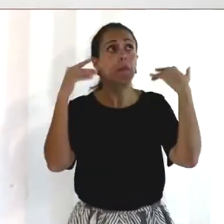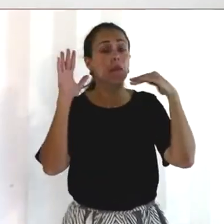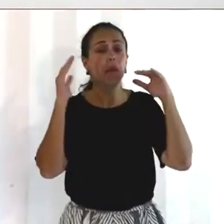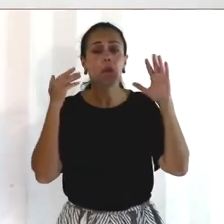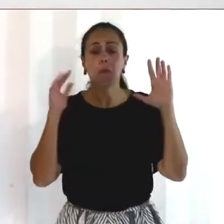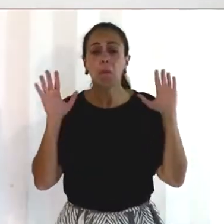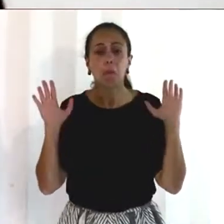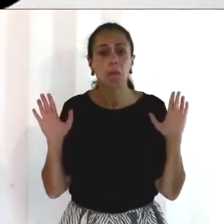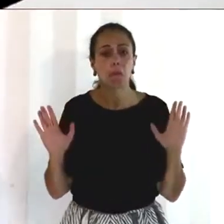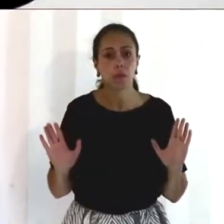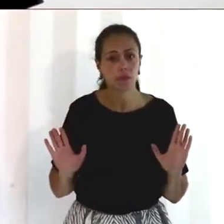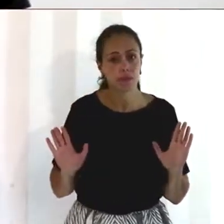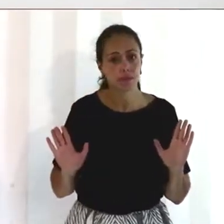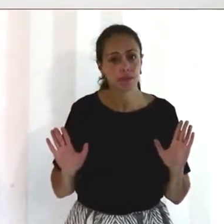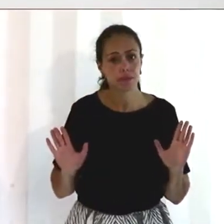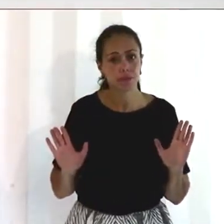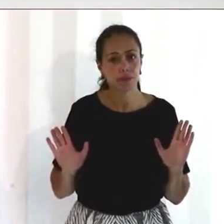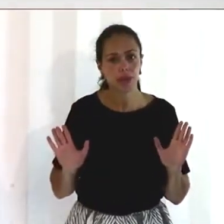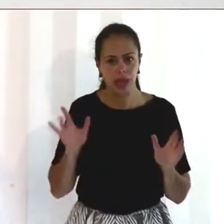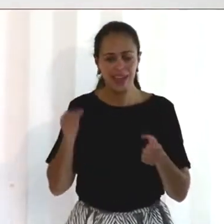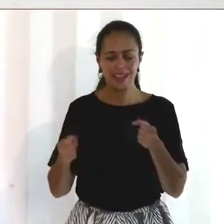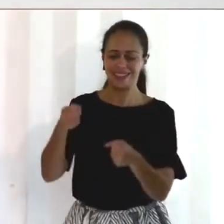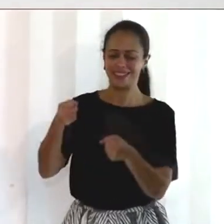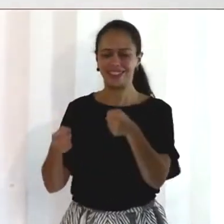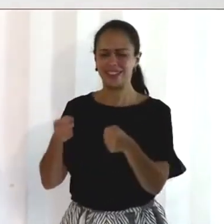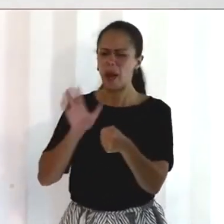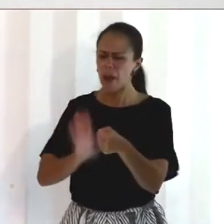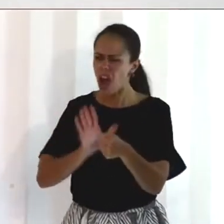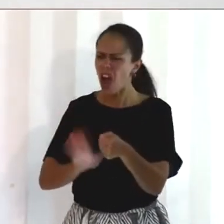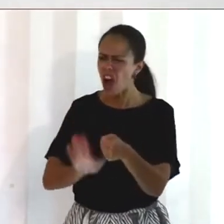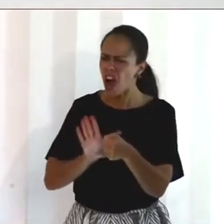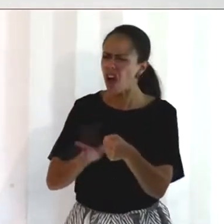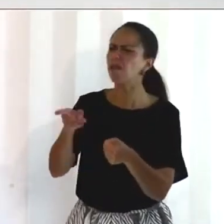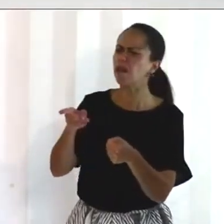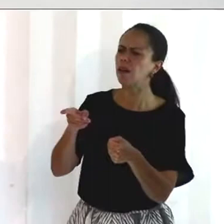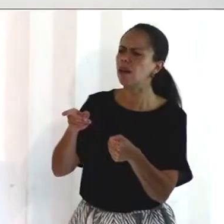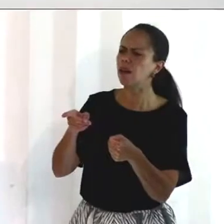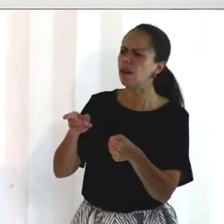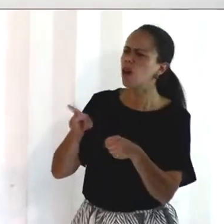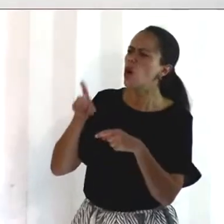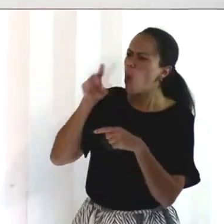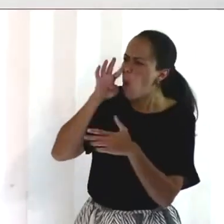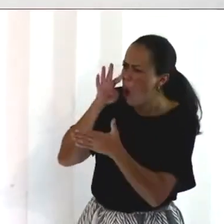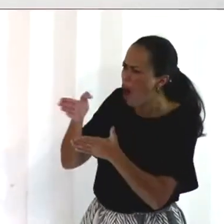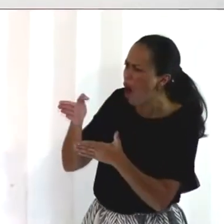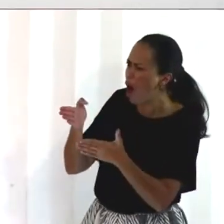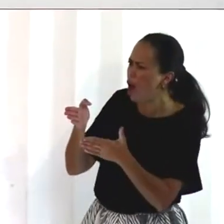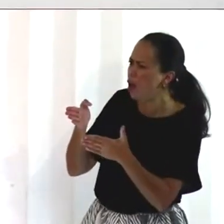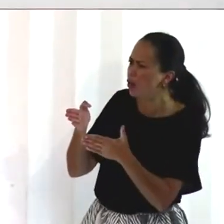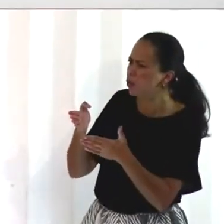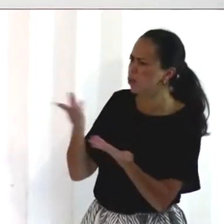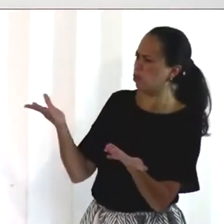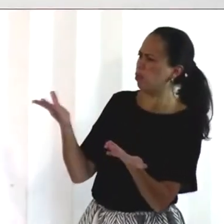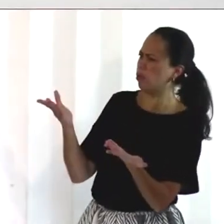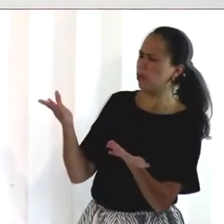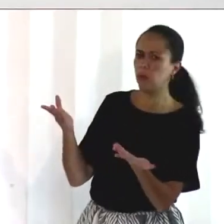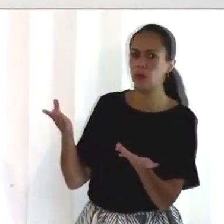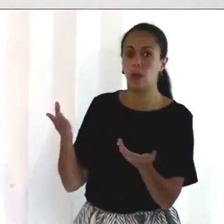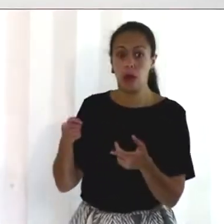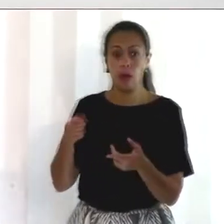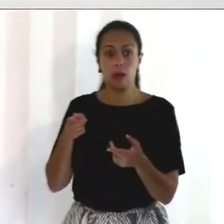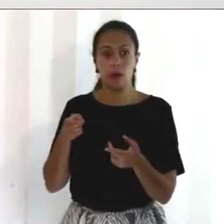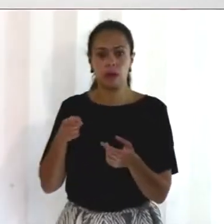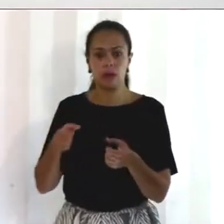buzinam, como dizendo: ei, não é um bom lugar para você andar aí, por conta da tua própria segurança. Ele se irrita com